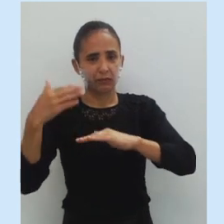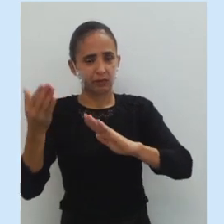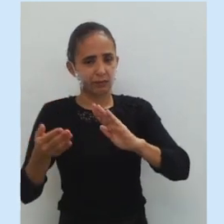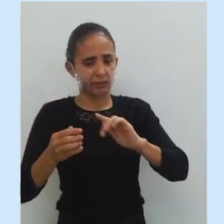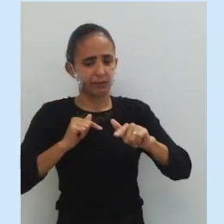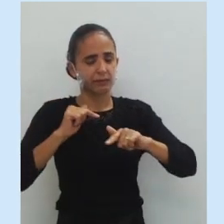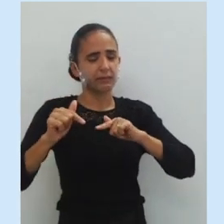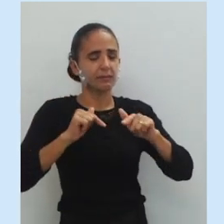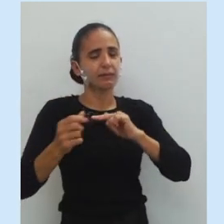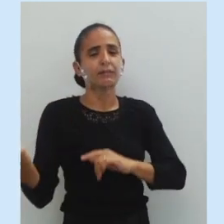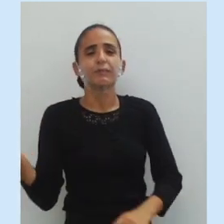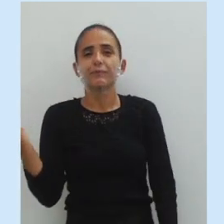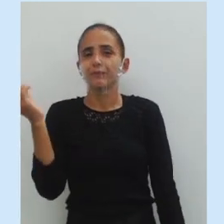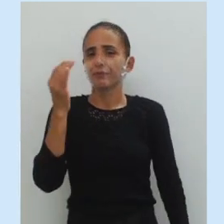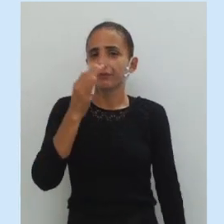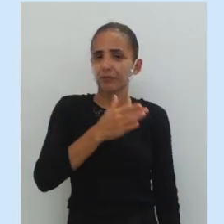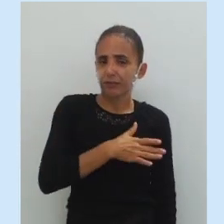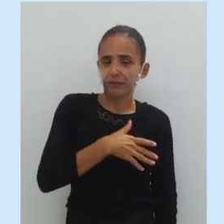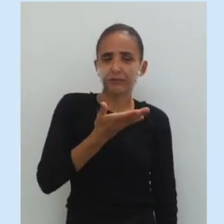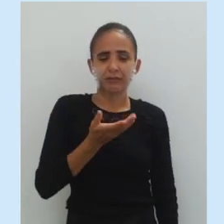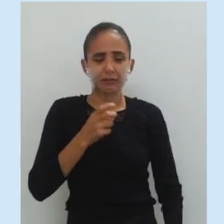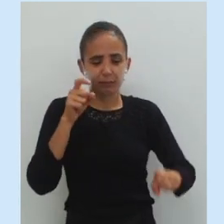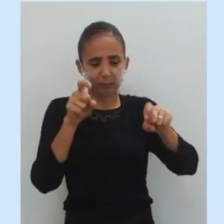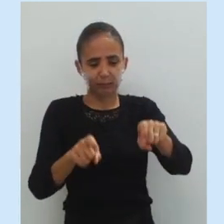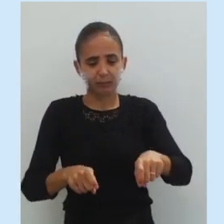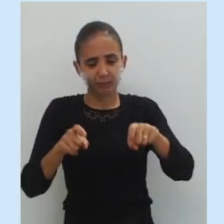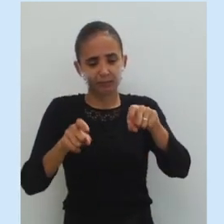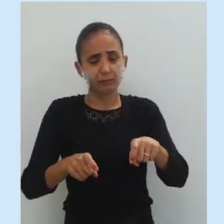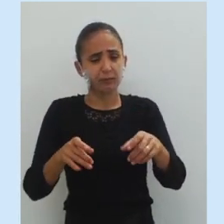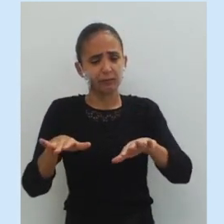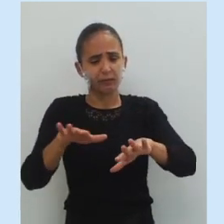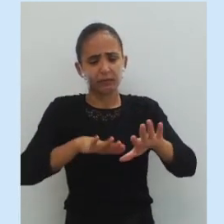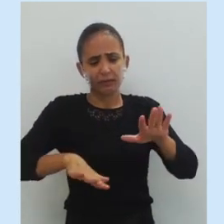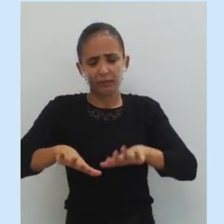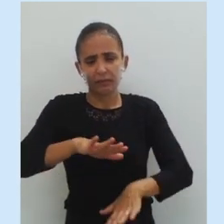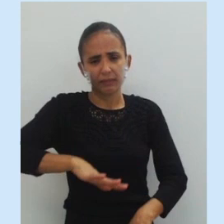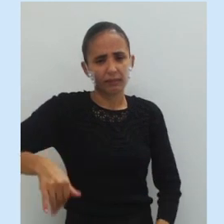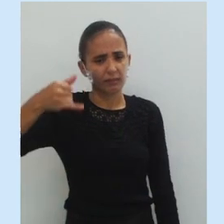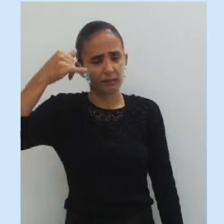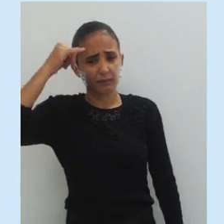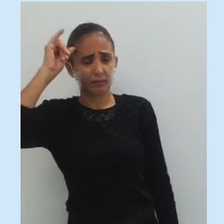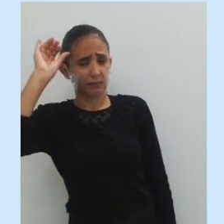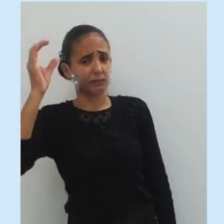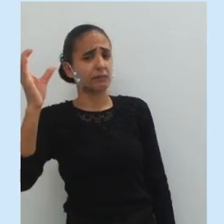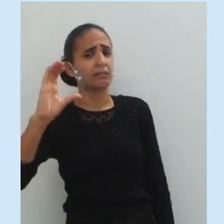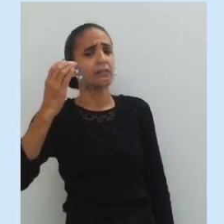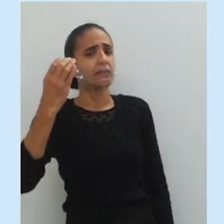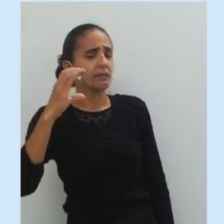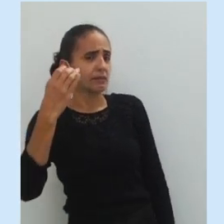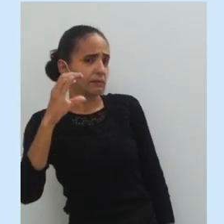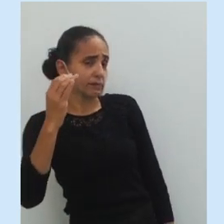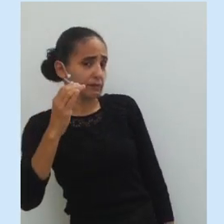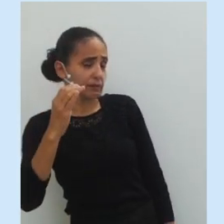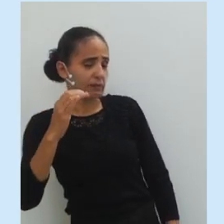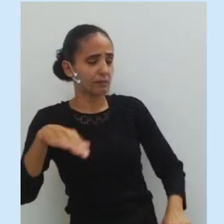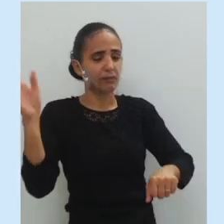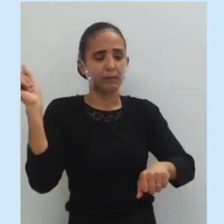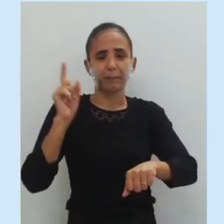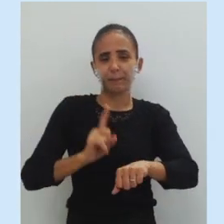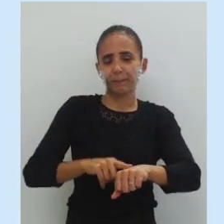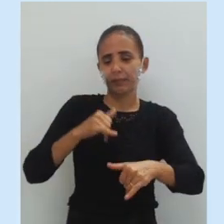inventar, inovar, quer no campo artístico, quer no científico ou esportivo.